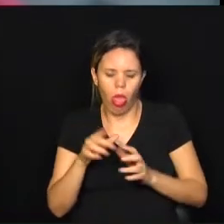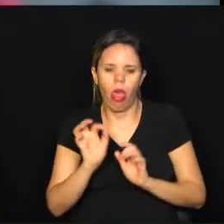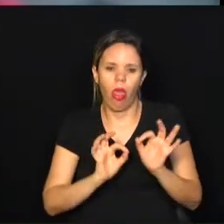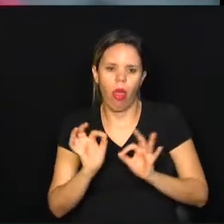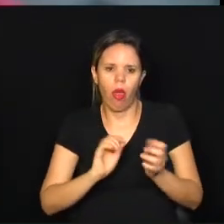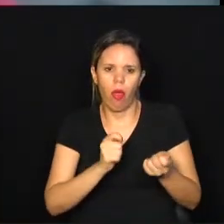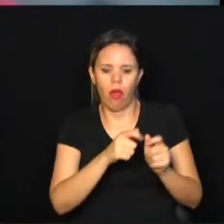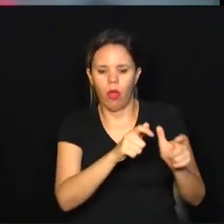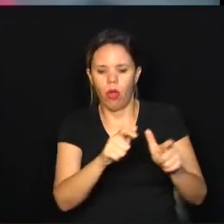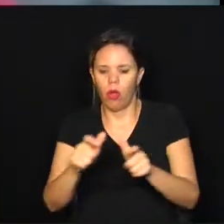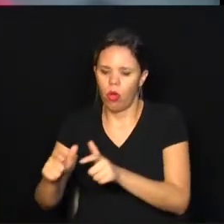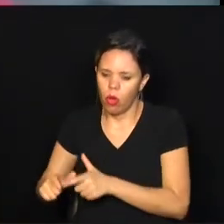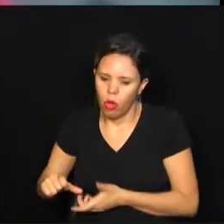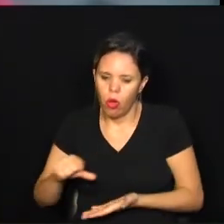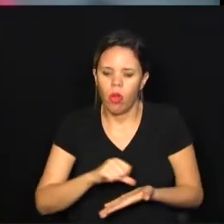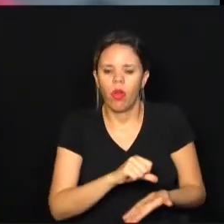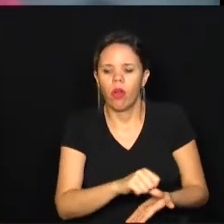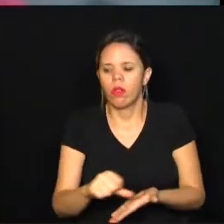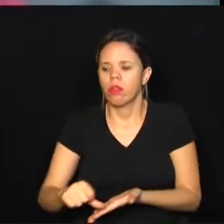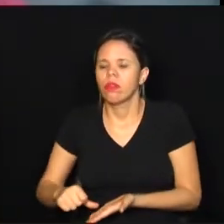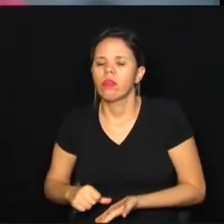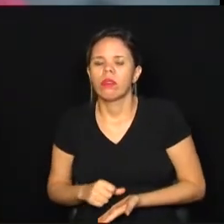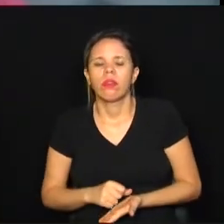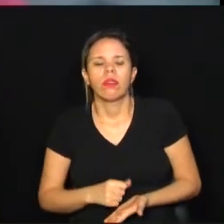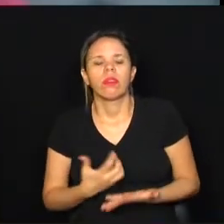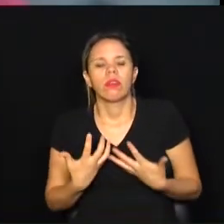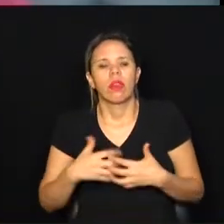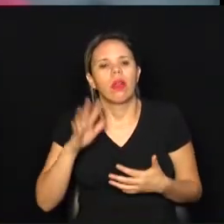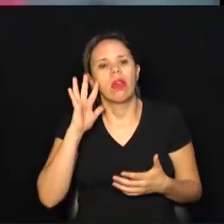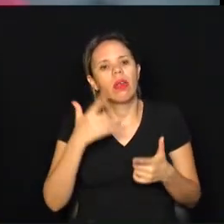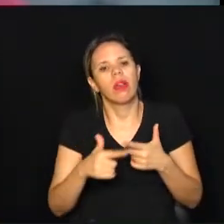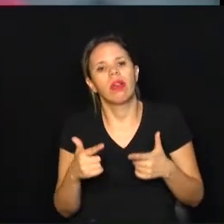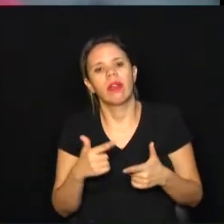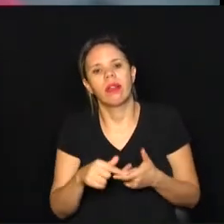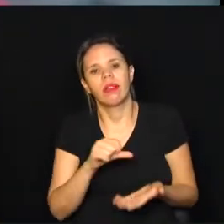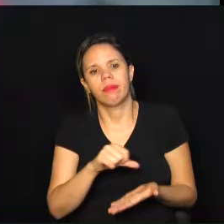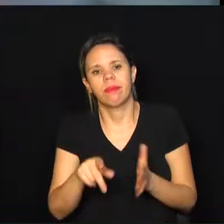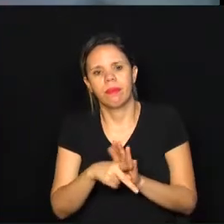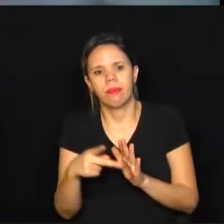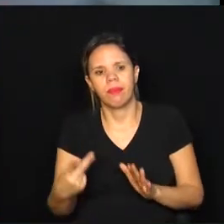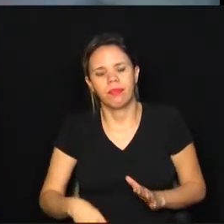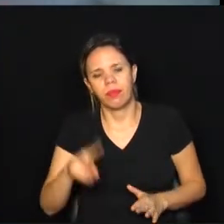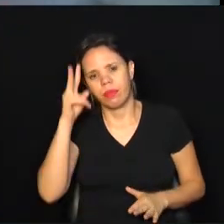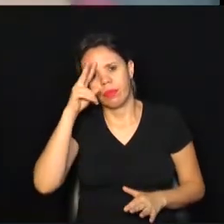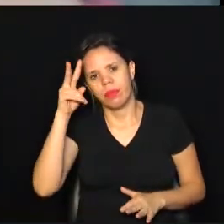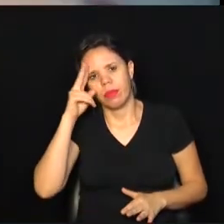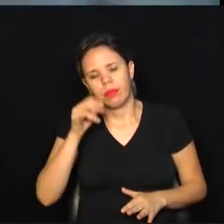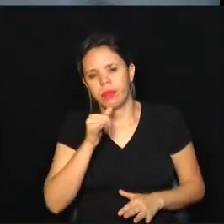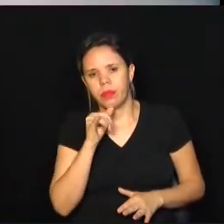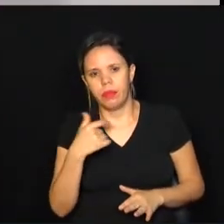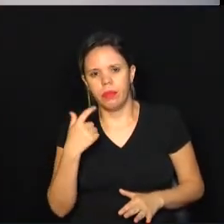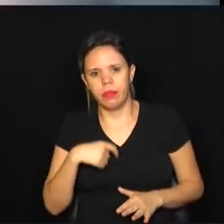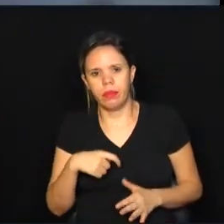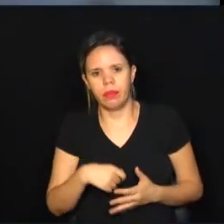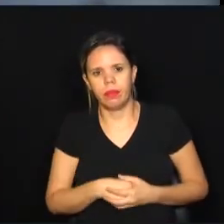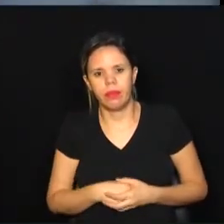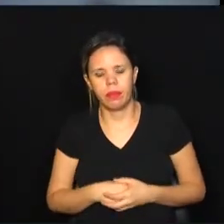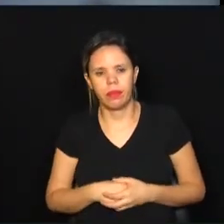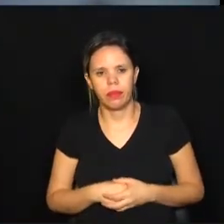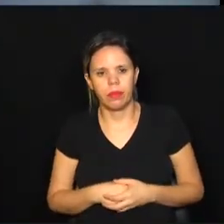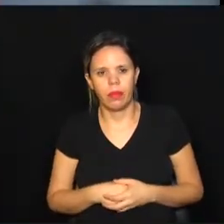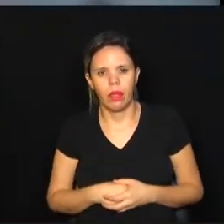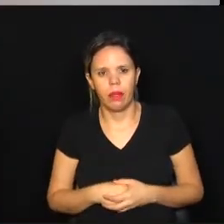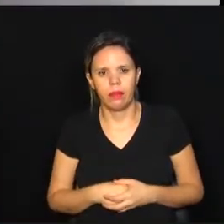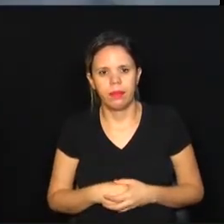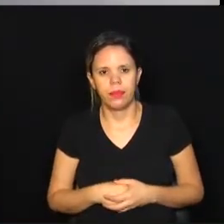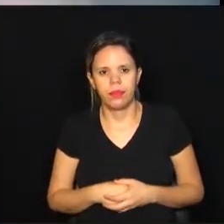plano local, né, e que vai resolver coisas locais, né? Lembrando que eu, na minha fala